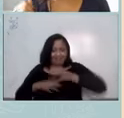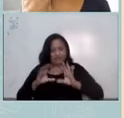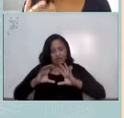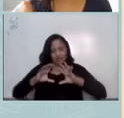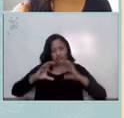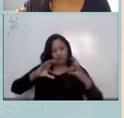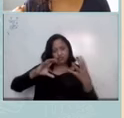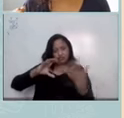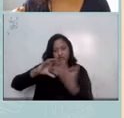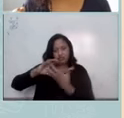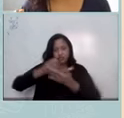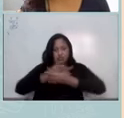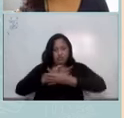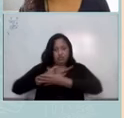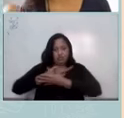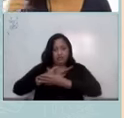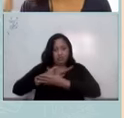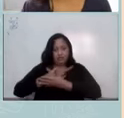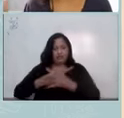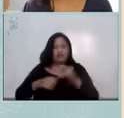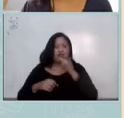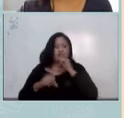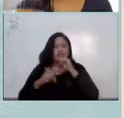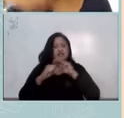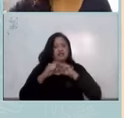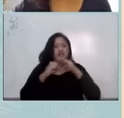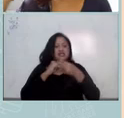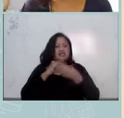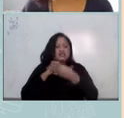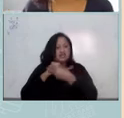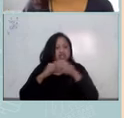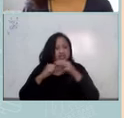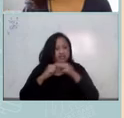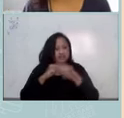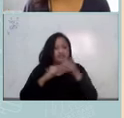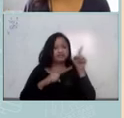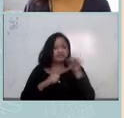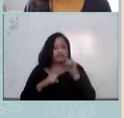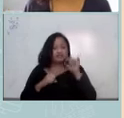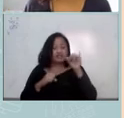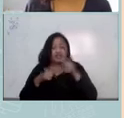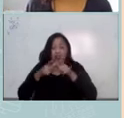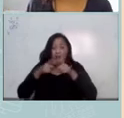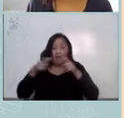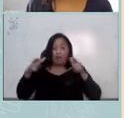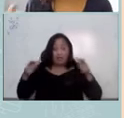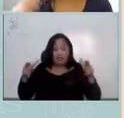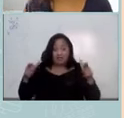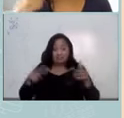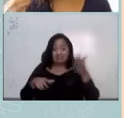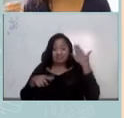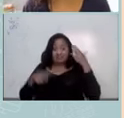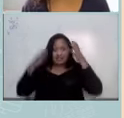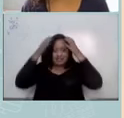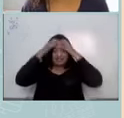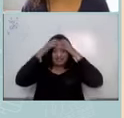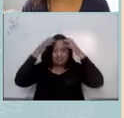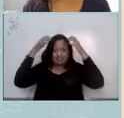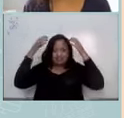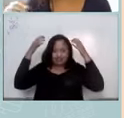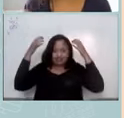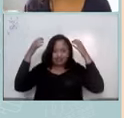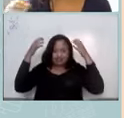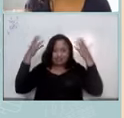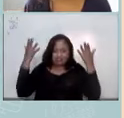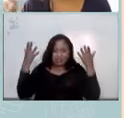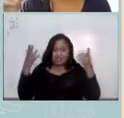tem como exemplo Zika, o Zika vírus, que a gente teve, né, aquele aumento do número de casos de microcefalia. Então, o que é a microcefalia?